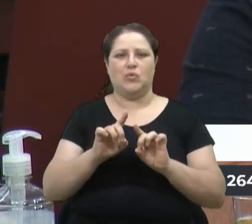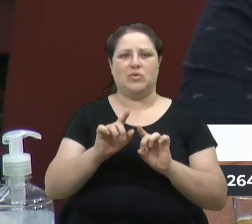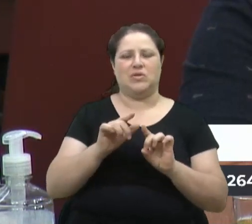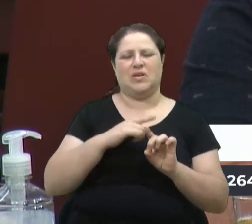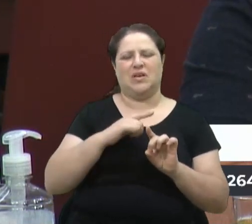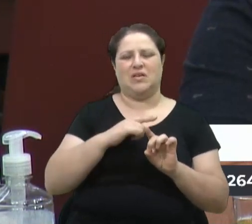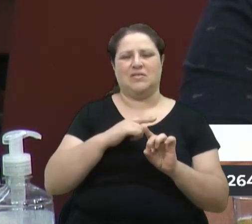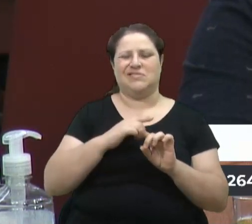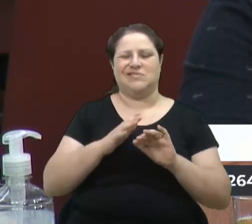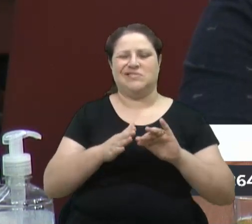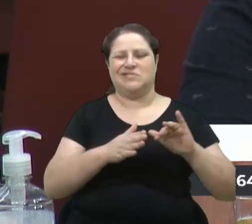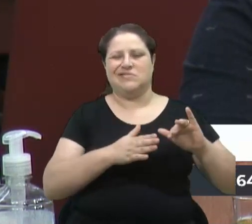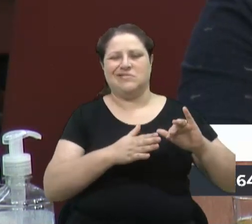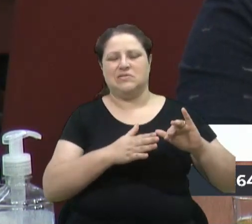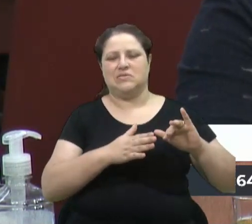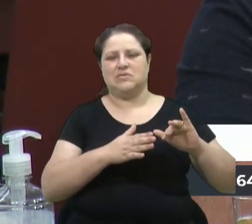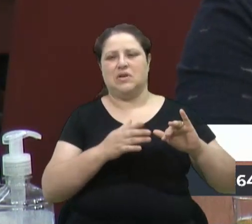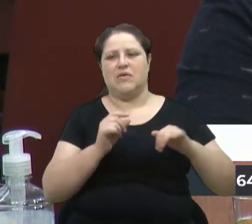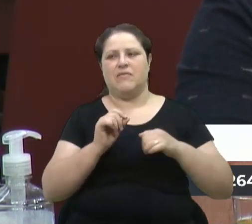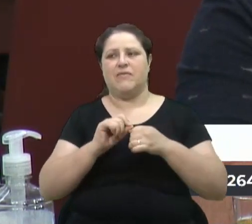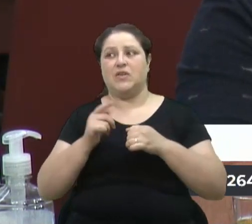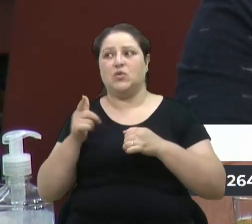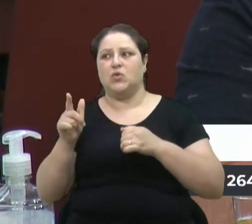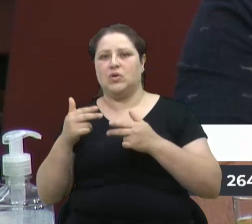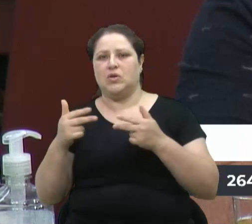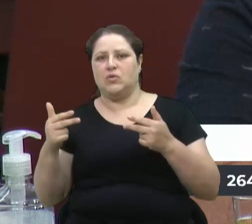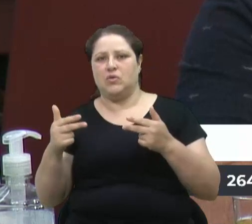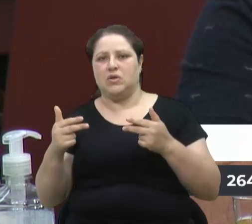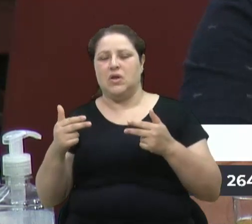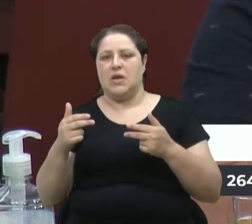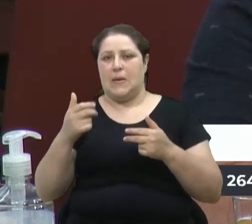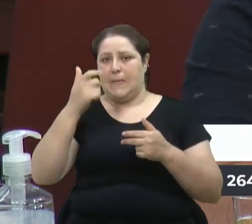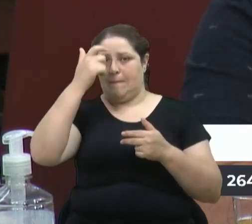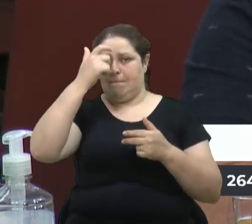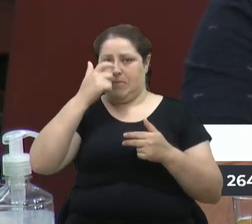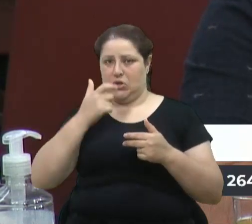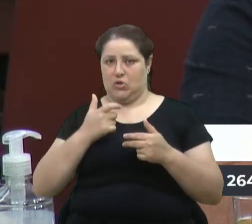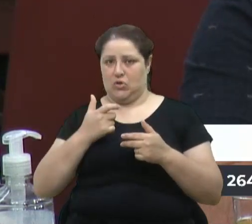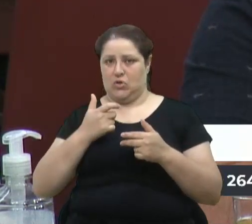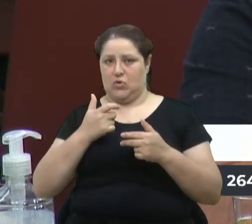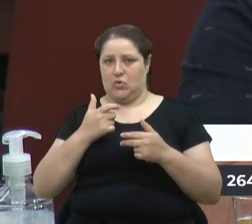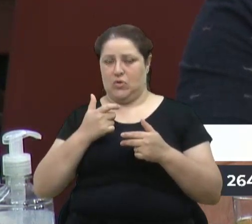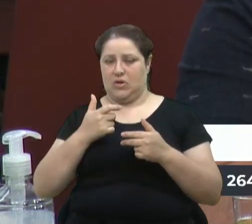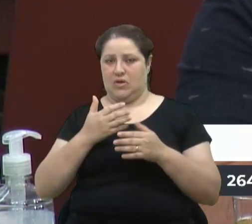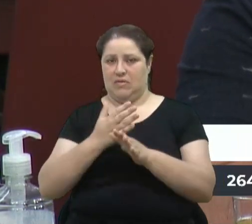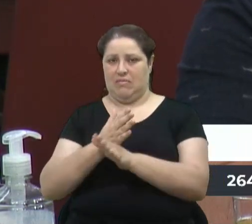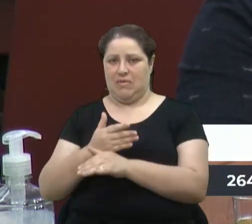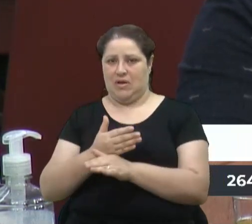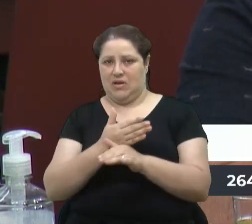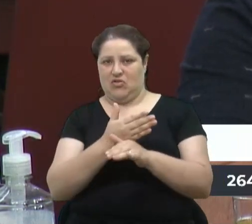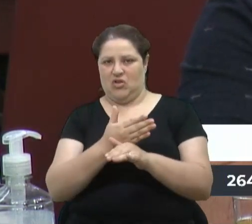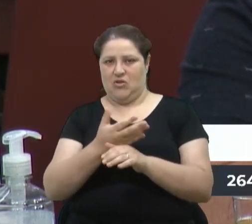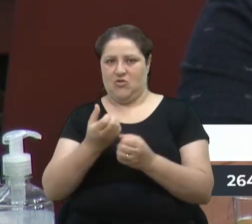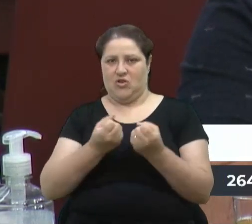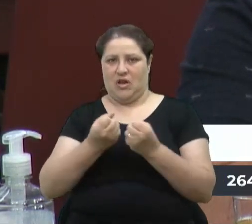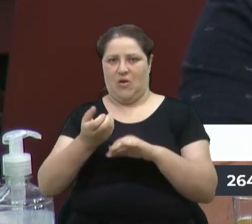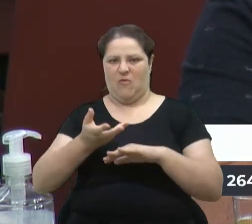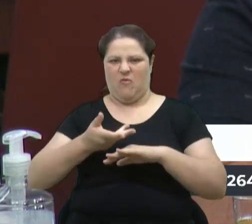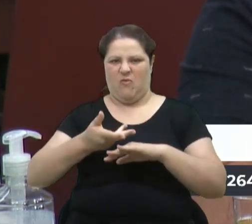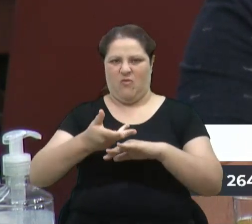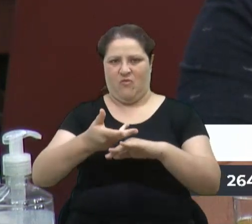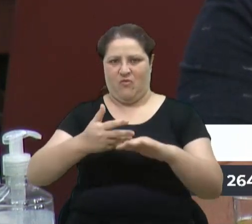uma vida por negligência de um cidadão, mas quem sabe na luz do dia, por falta de sinalização, poderão